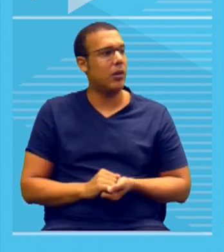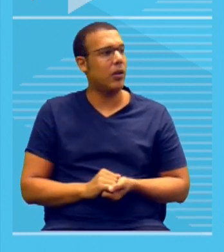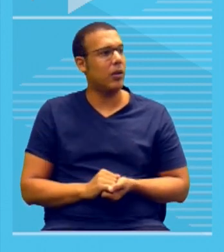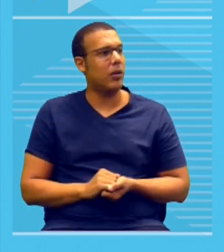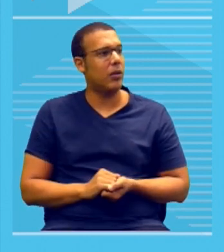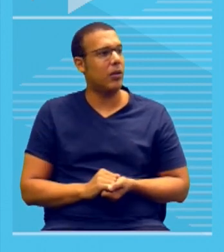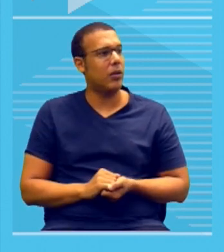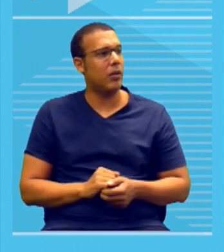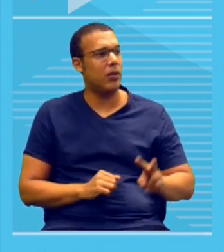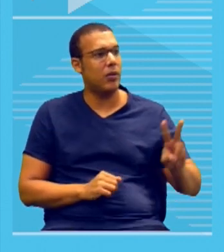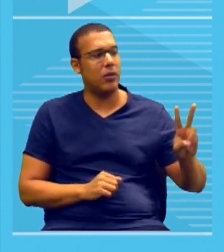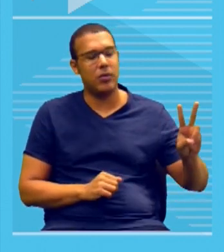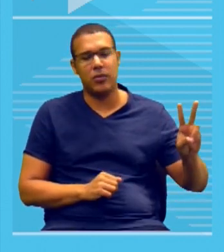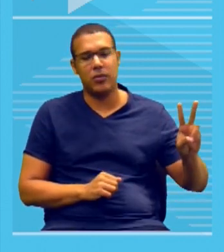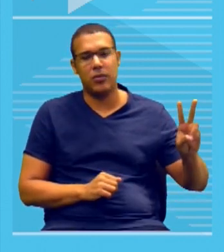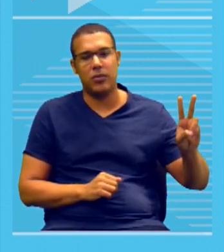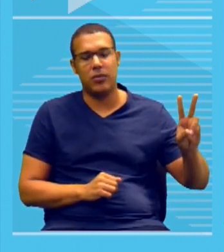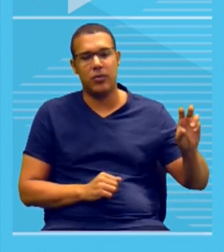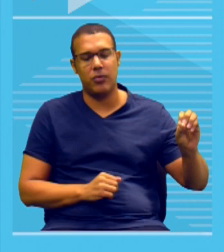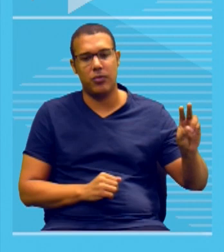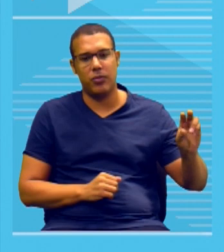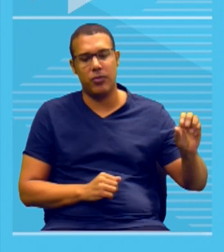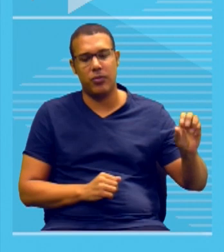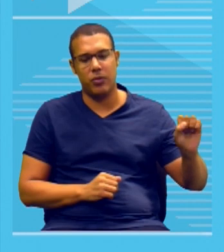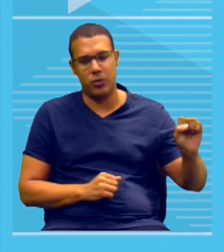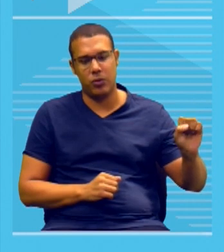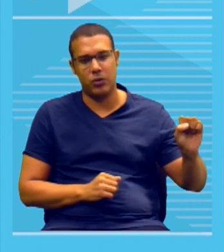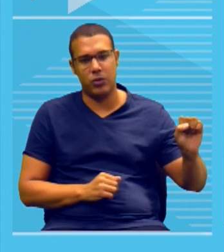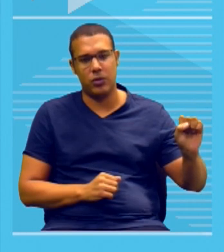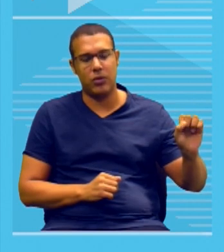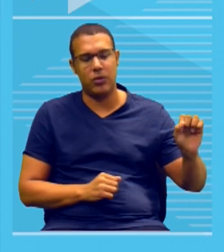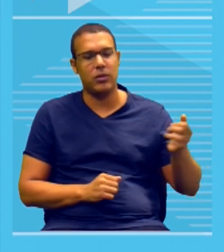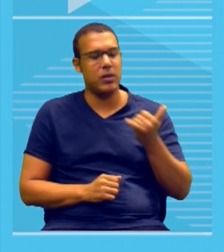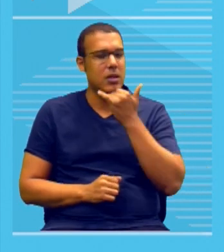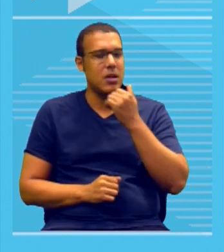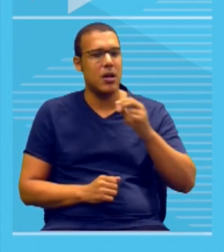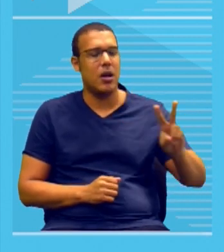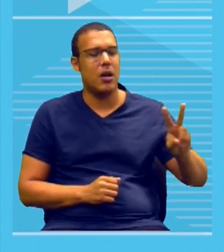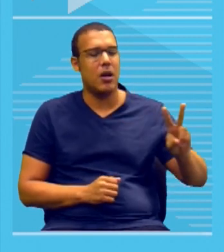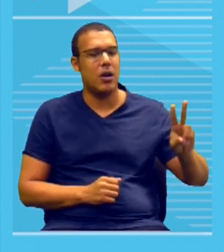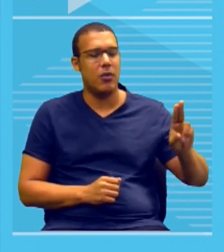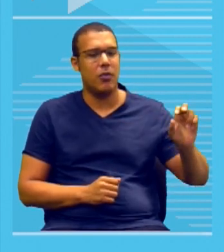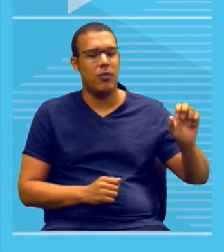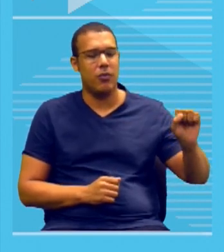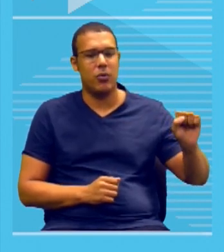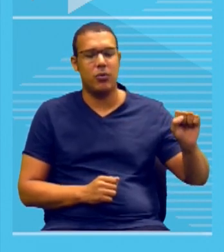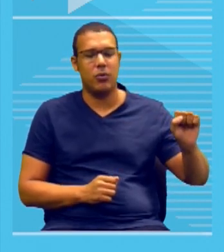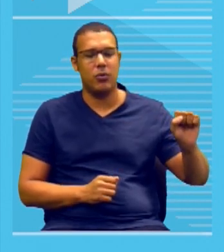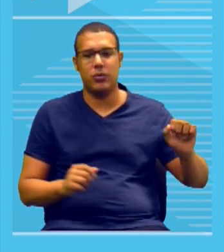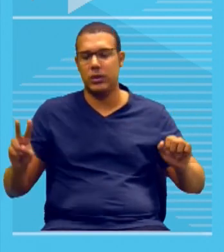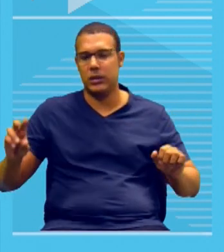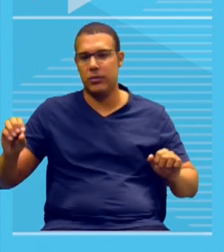que é átono o vós e o convosco